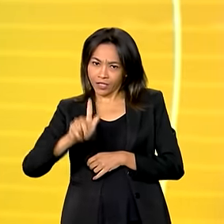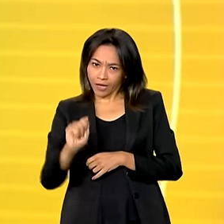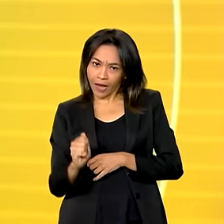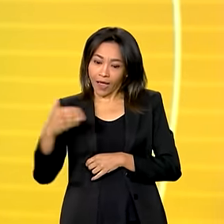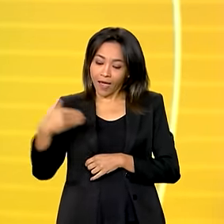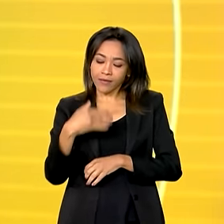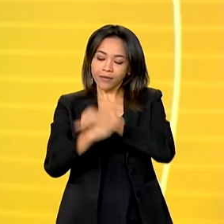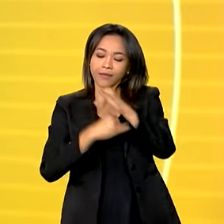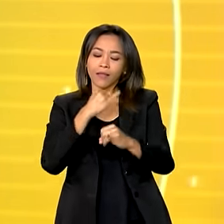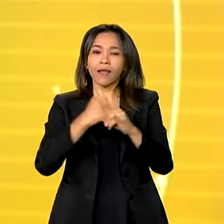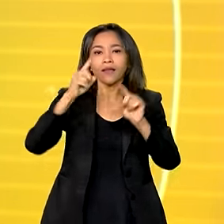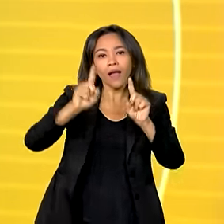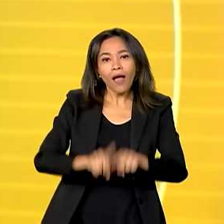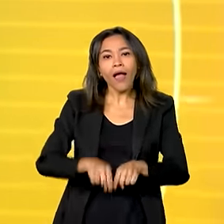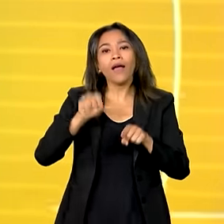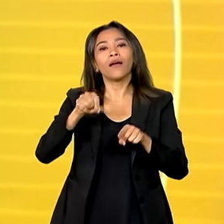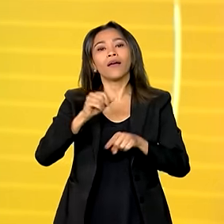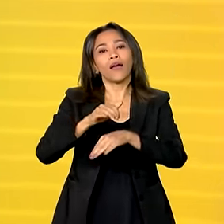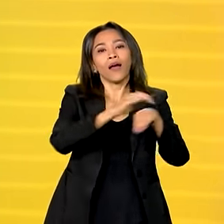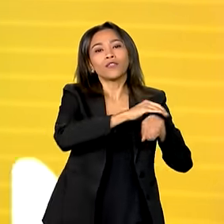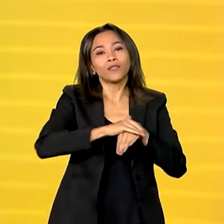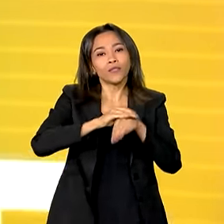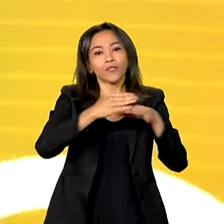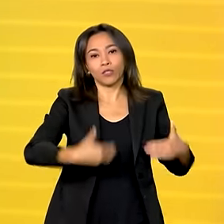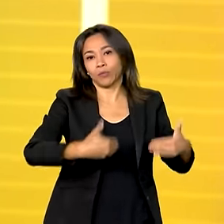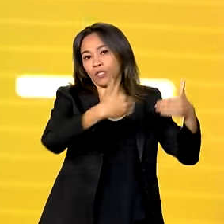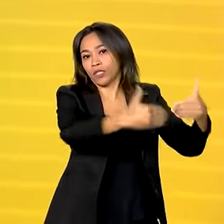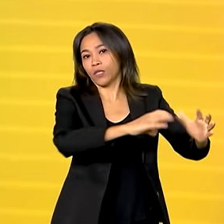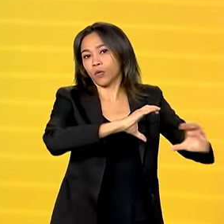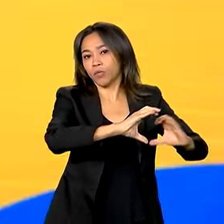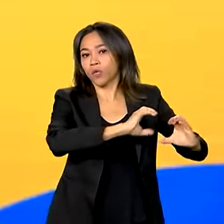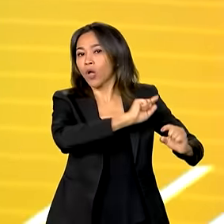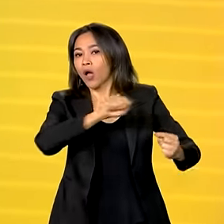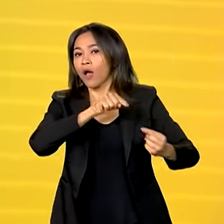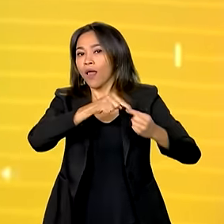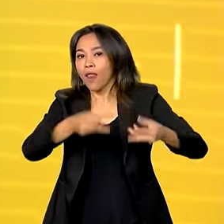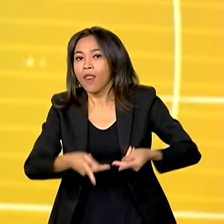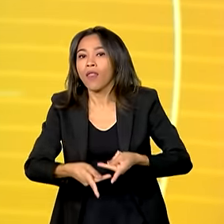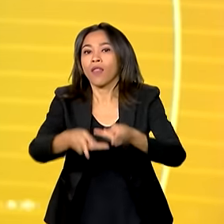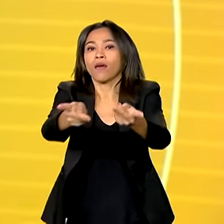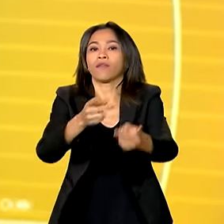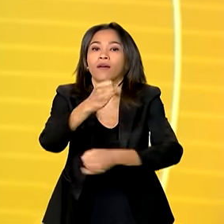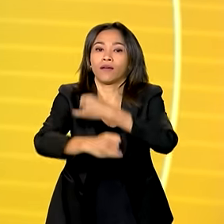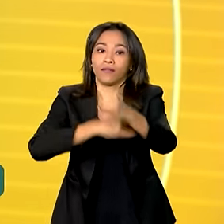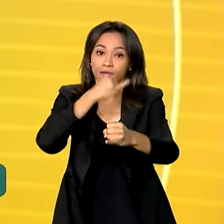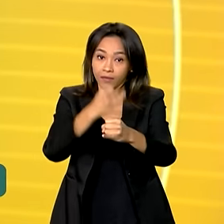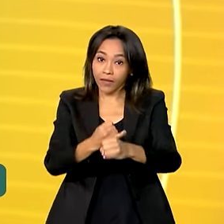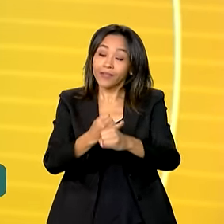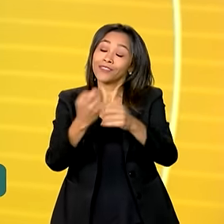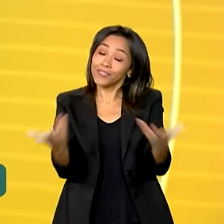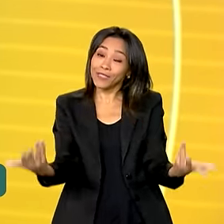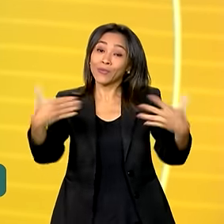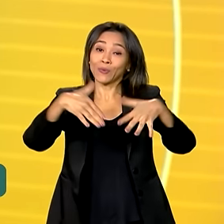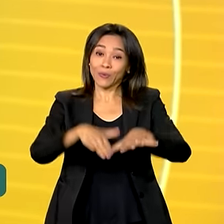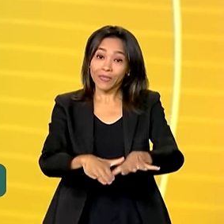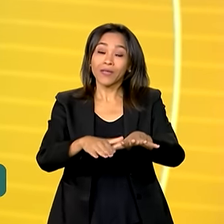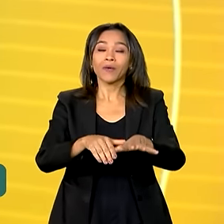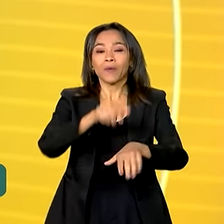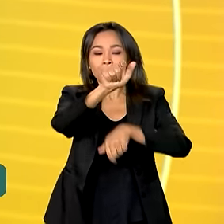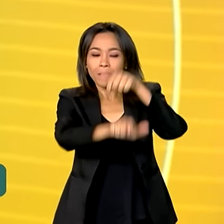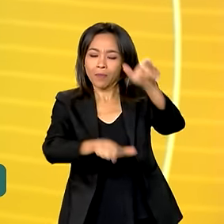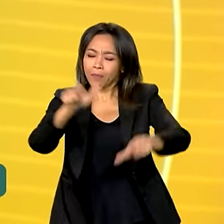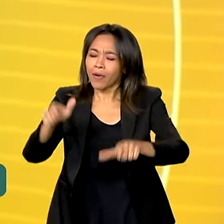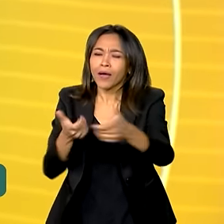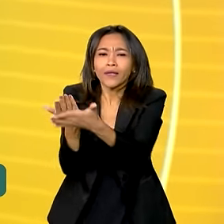é uma das iniciativas do Ministério das Comunicações para levar conexão à internet e inclusão digital para estudantes